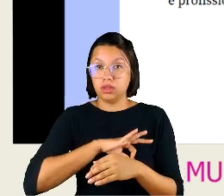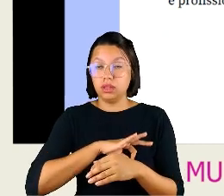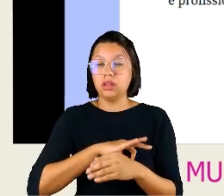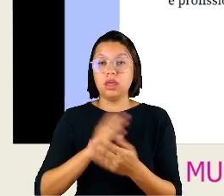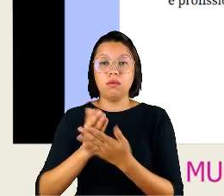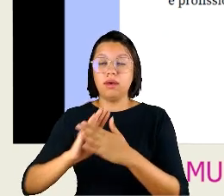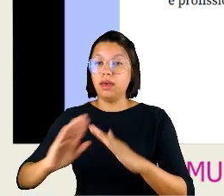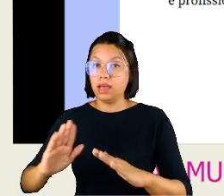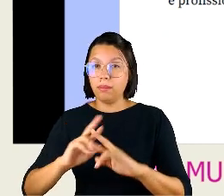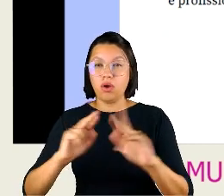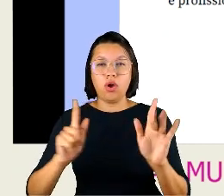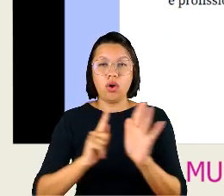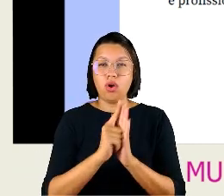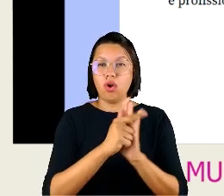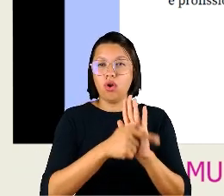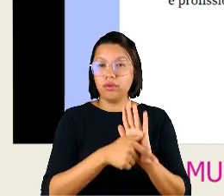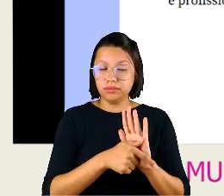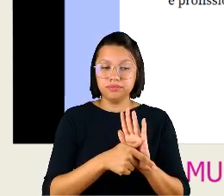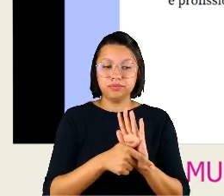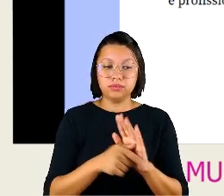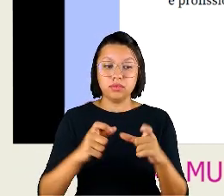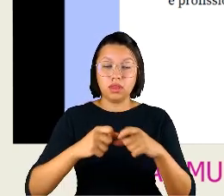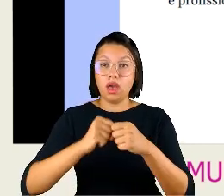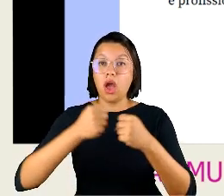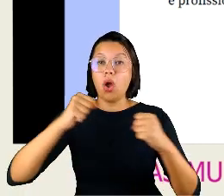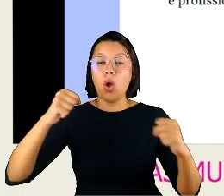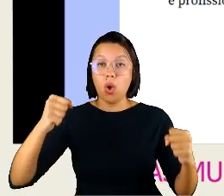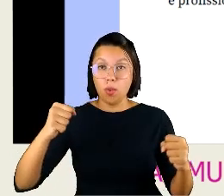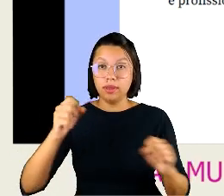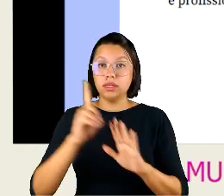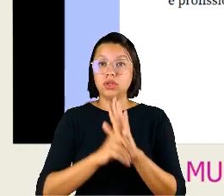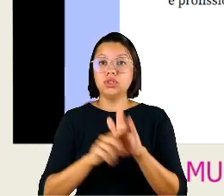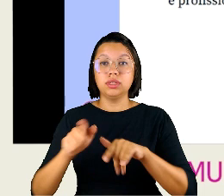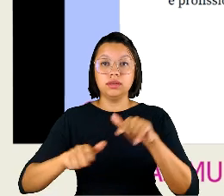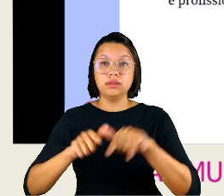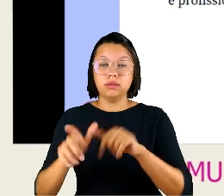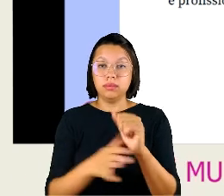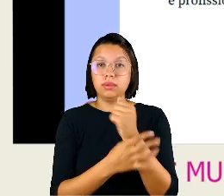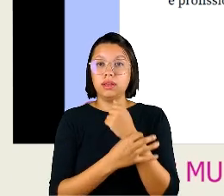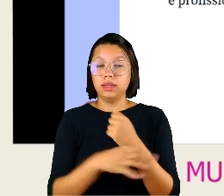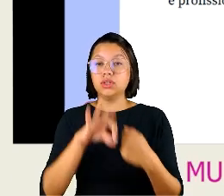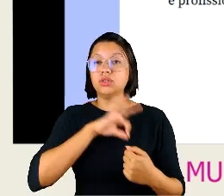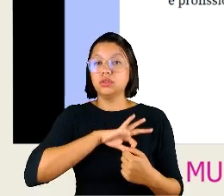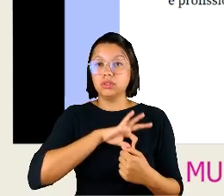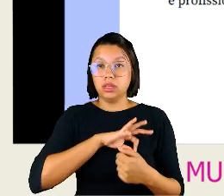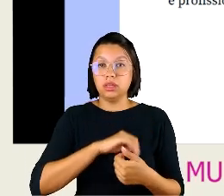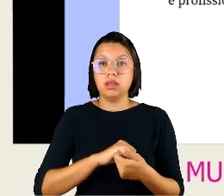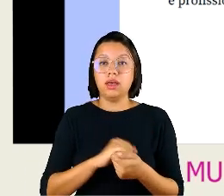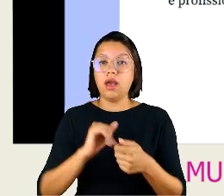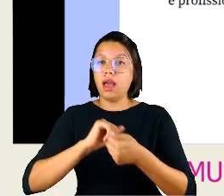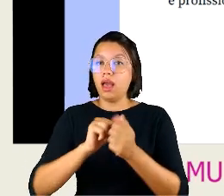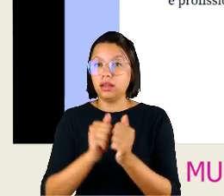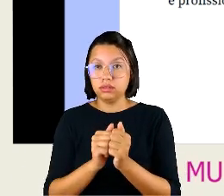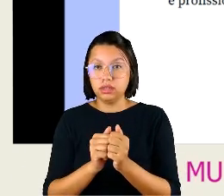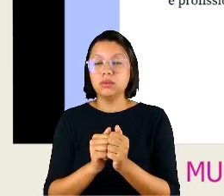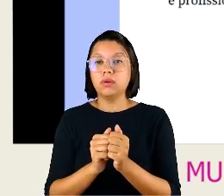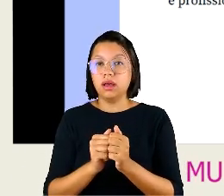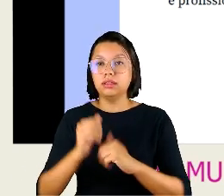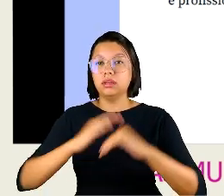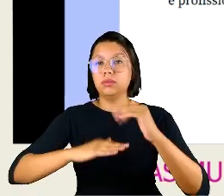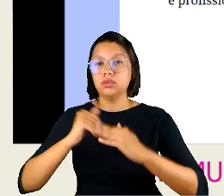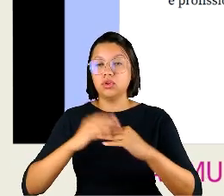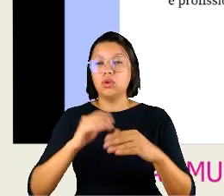funcionários. Ampliar direitos trabalhistas para garantir a remuneração adequada a profissionais